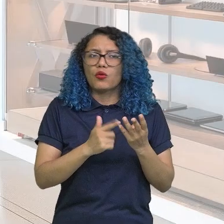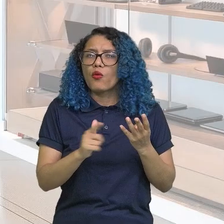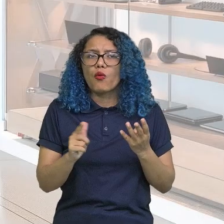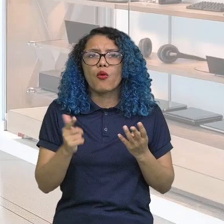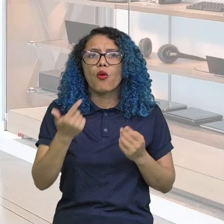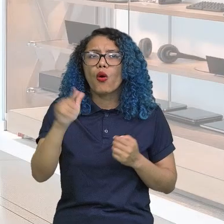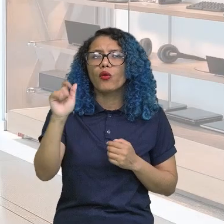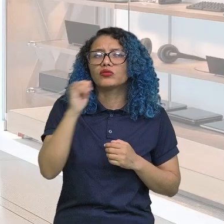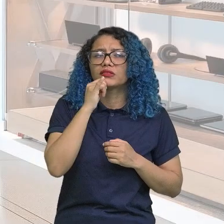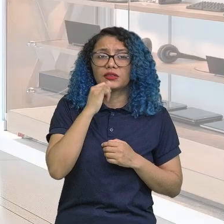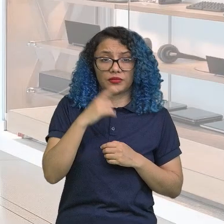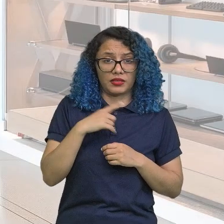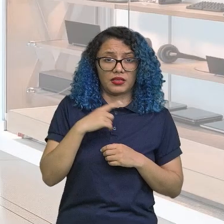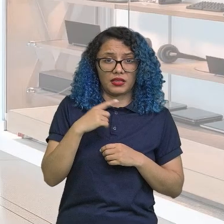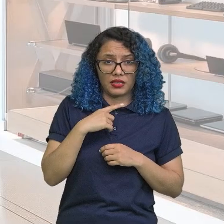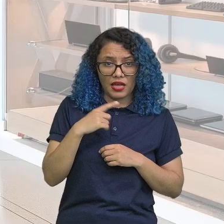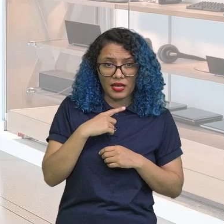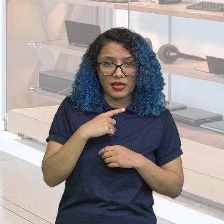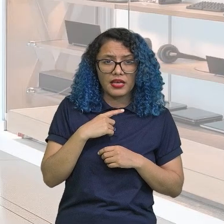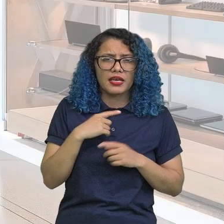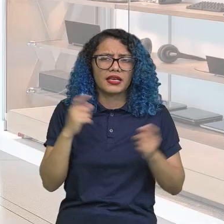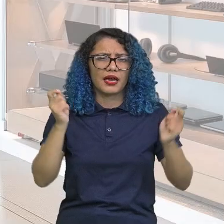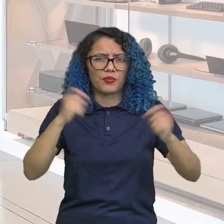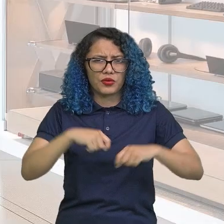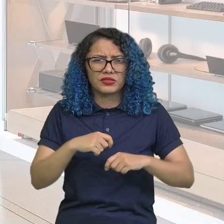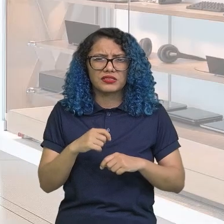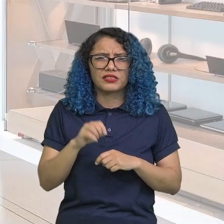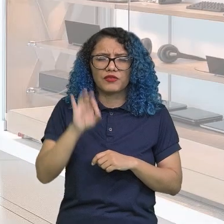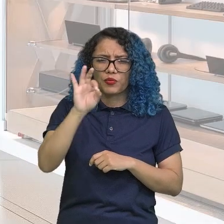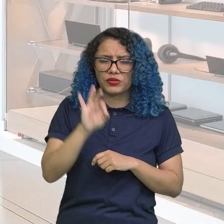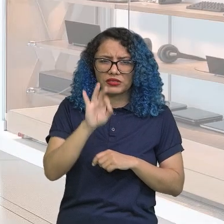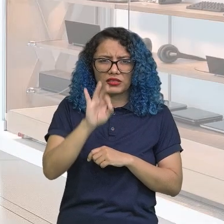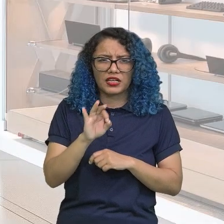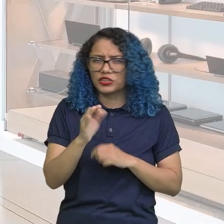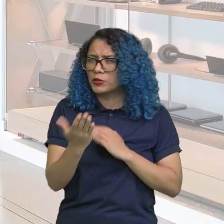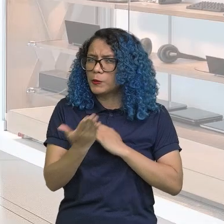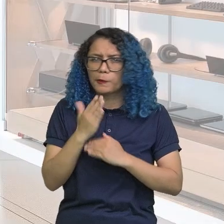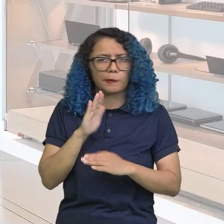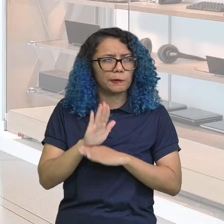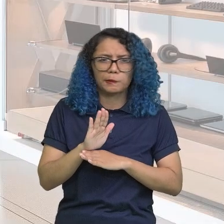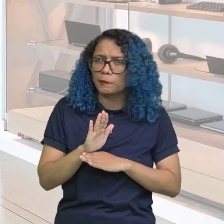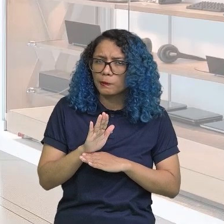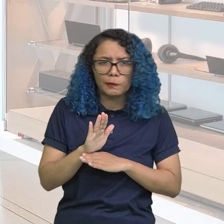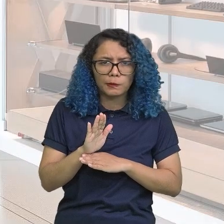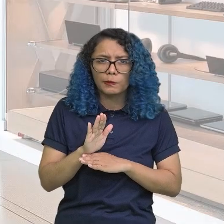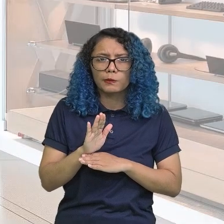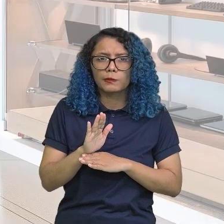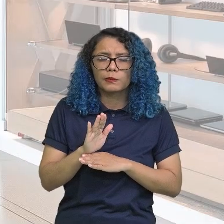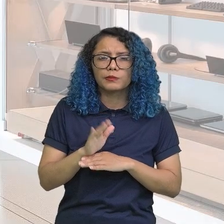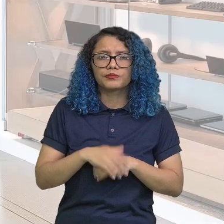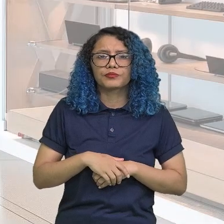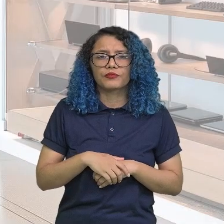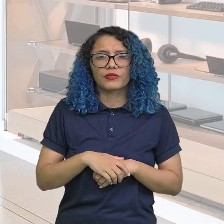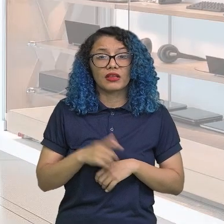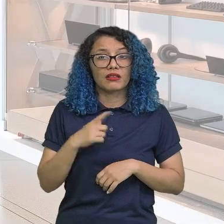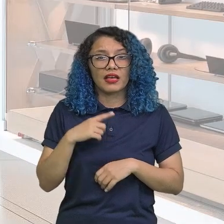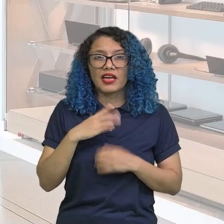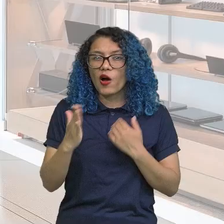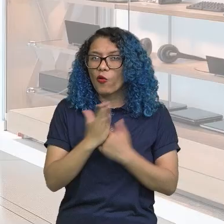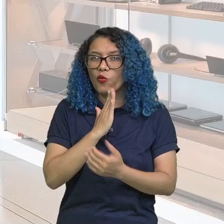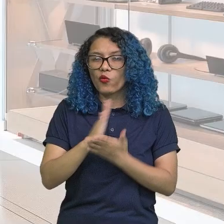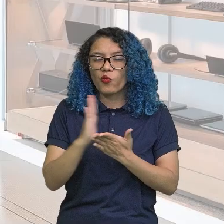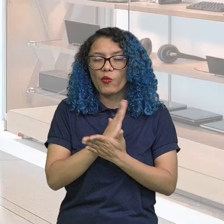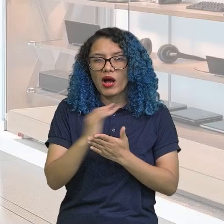onde a porcentagem não esteja a nosso favor? Será? Que tem aí mais alguma, casca de banana para a